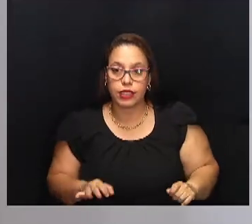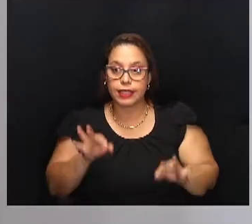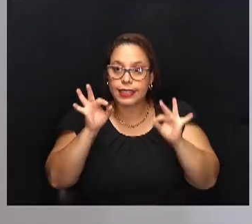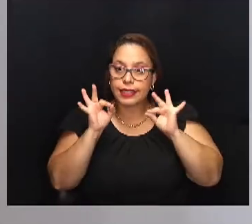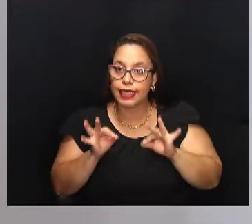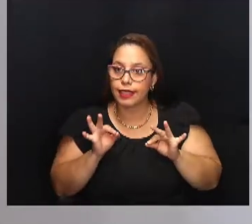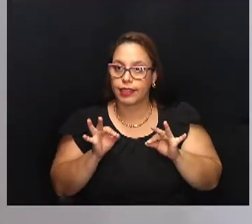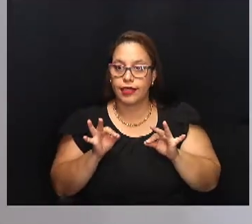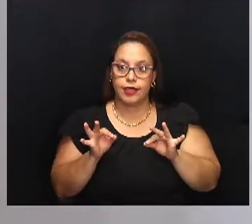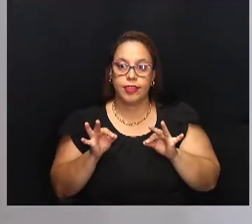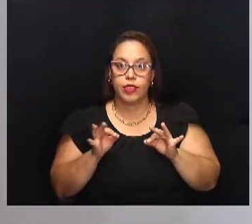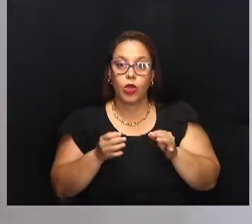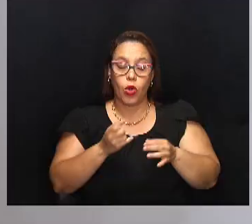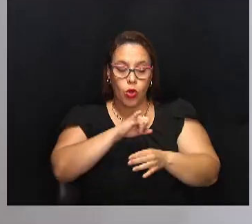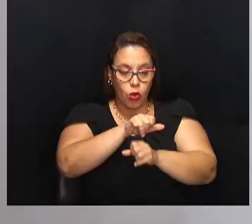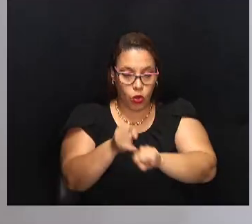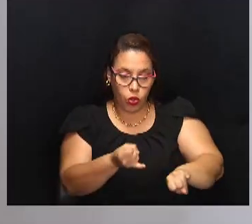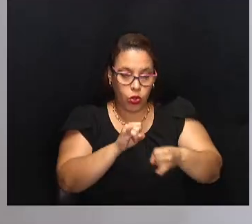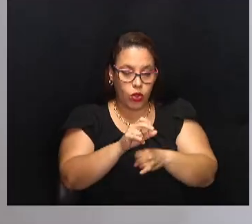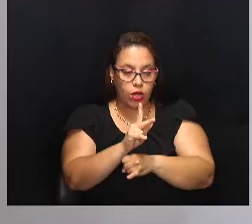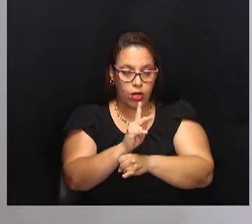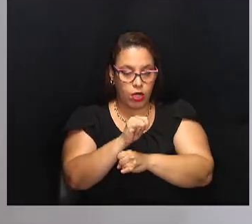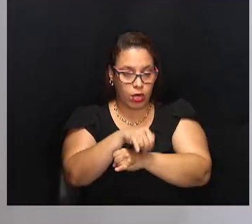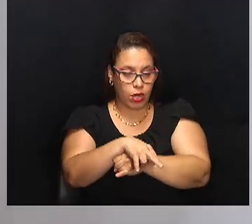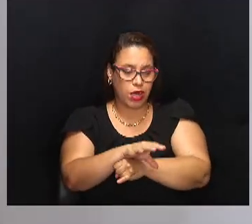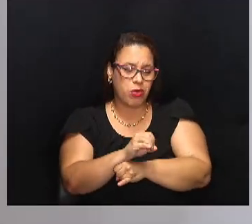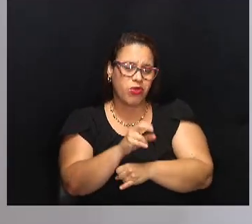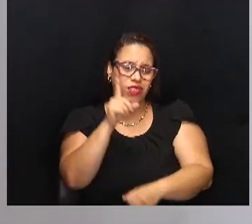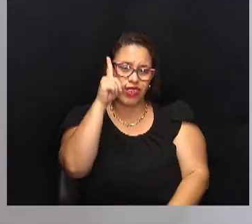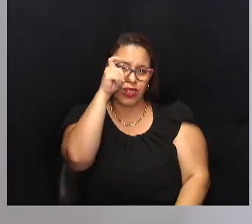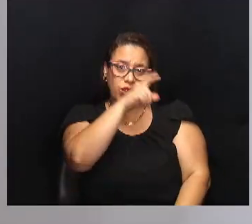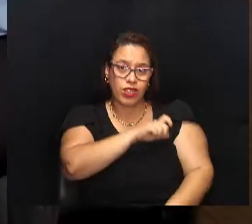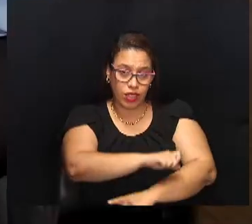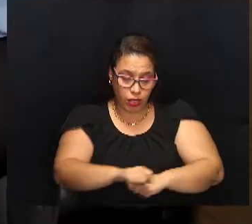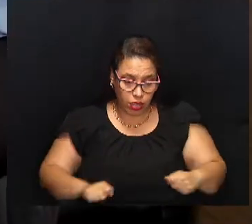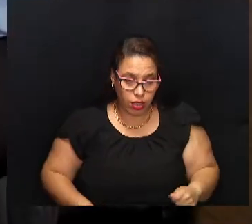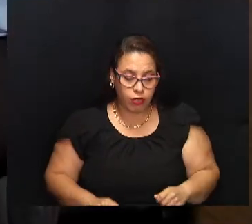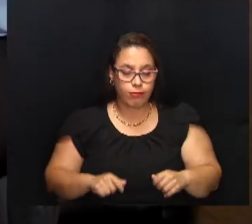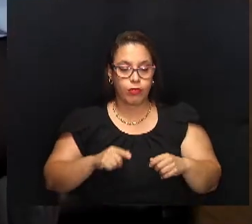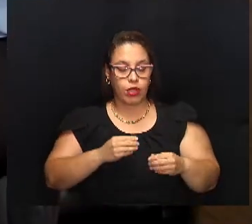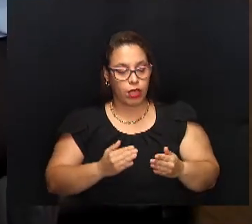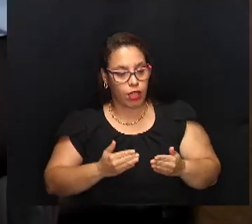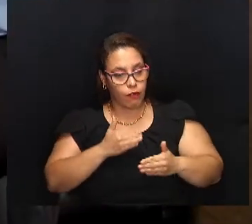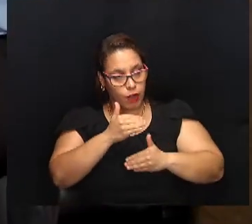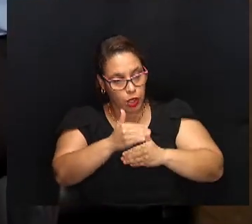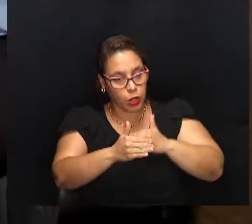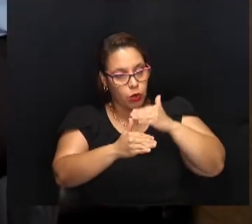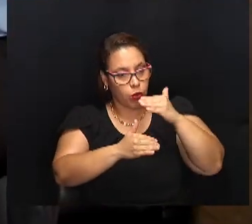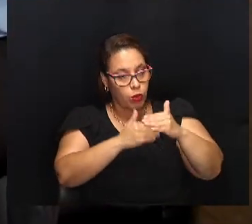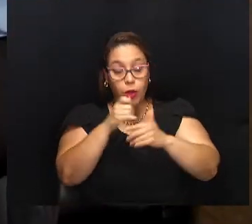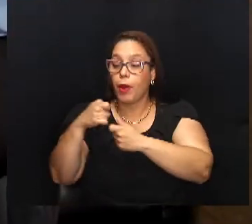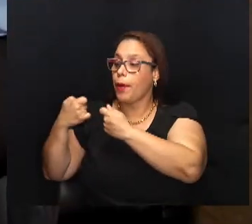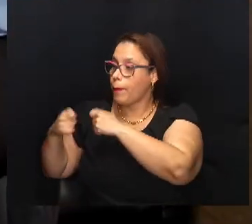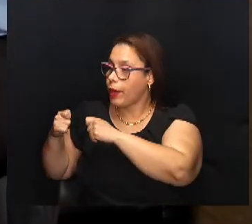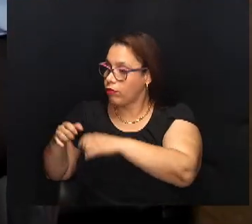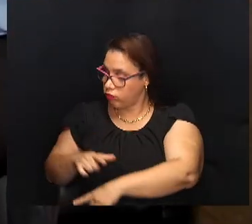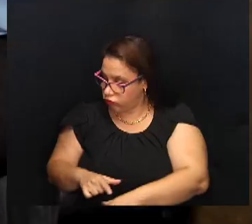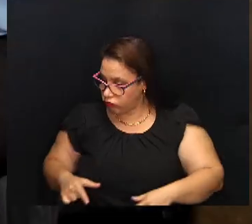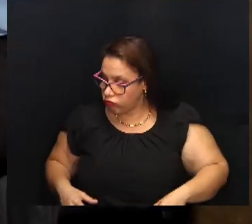né? Porque o jiu-jitsu sem um kimono fica difícil, porque tem a faixa, tem a graduação. Precisa, né? né? É um